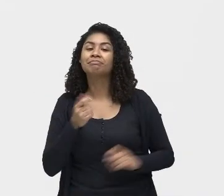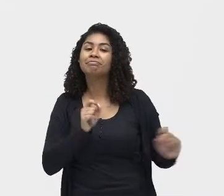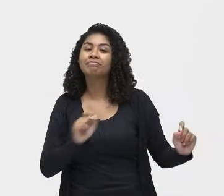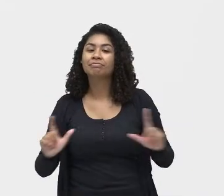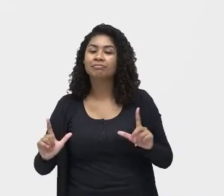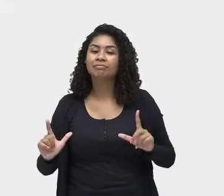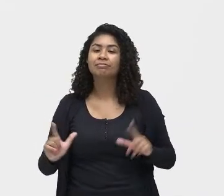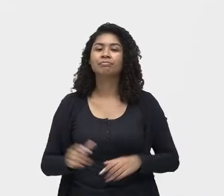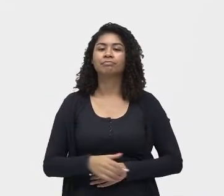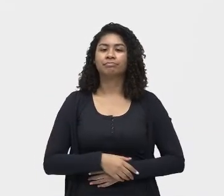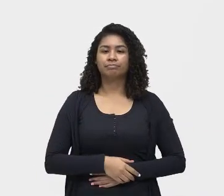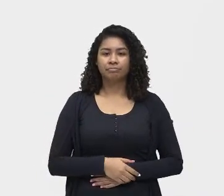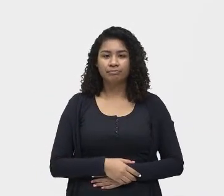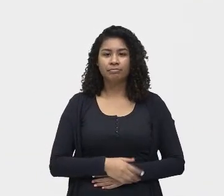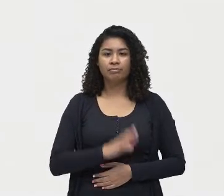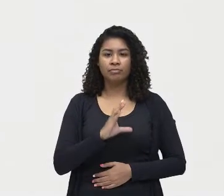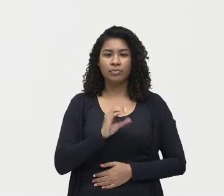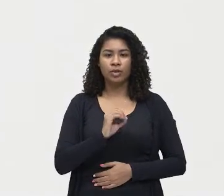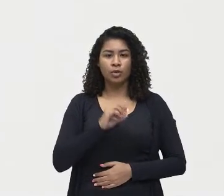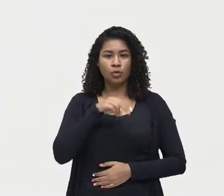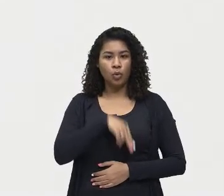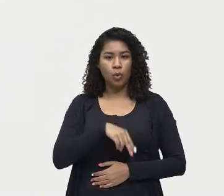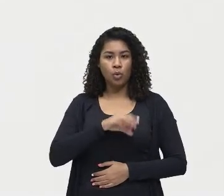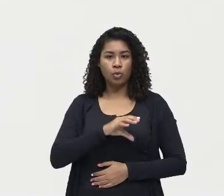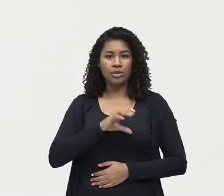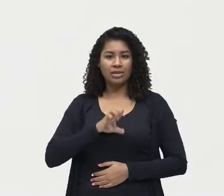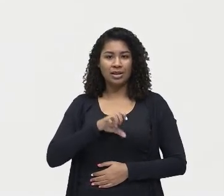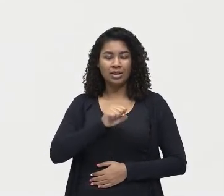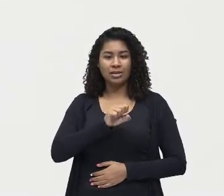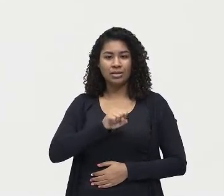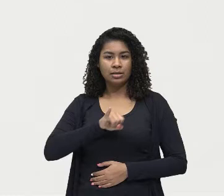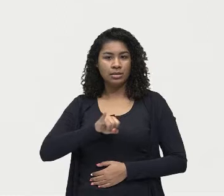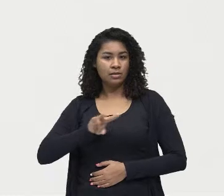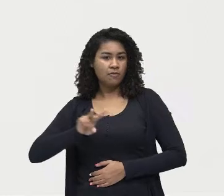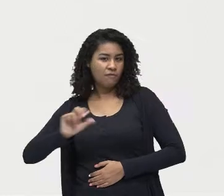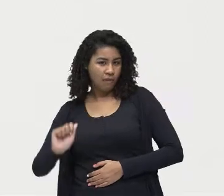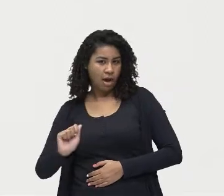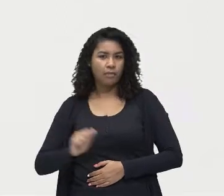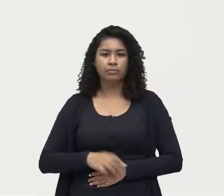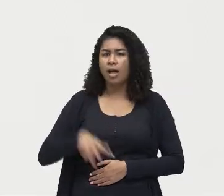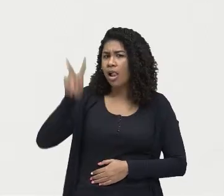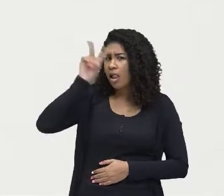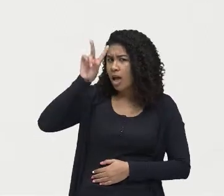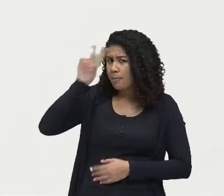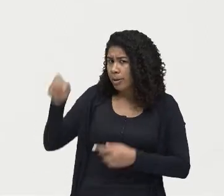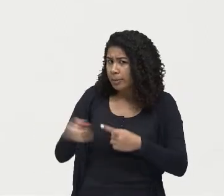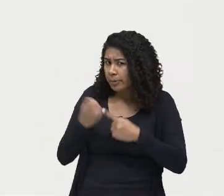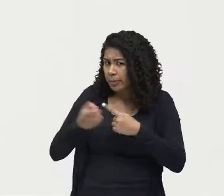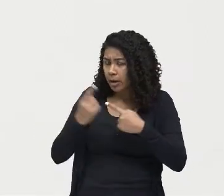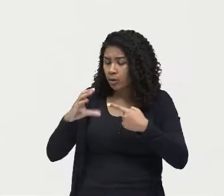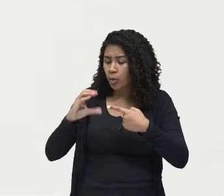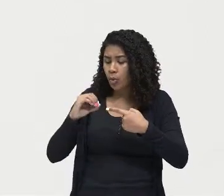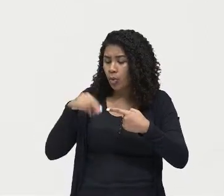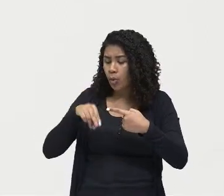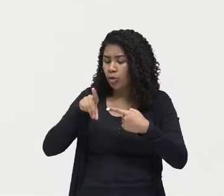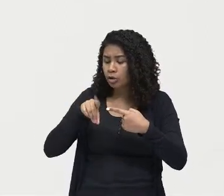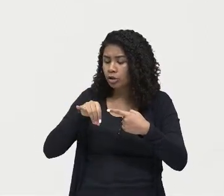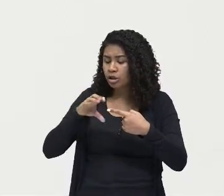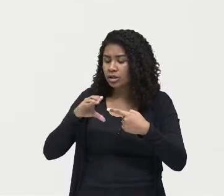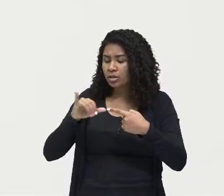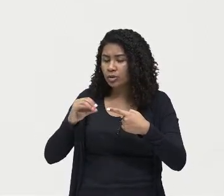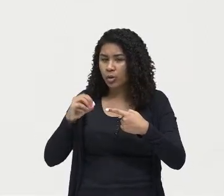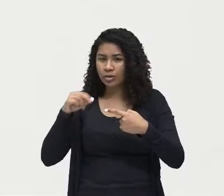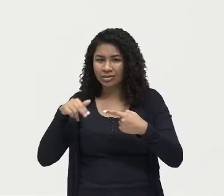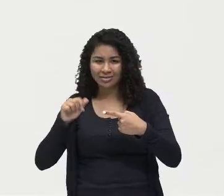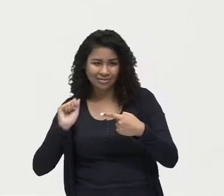a concessiva. Primeiramente, a condicional indica uma condição, e agora nós temos a concessiva.